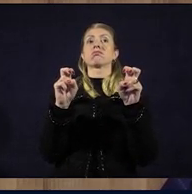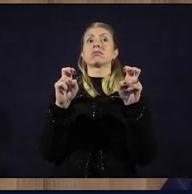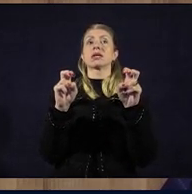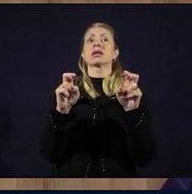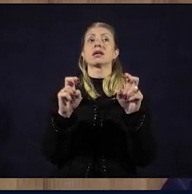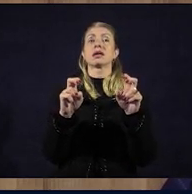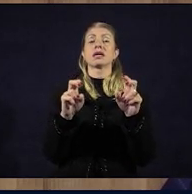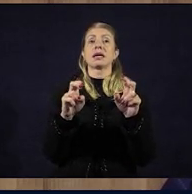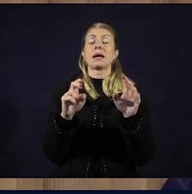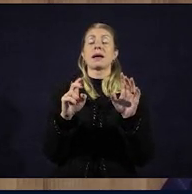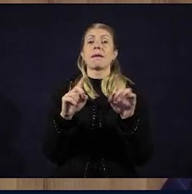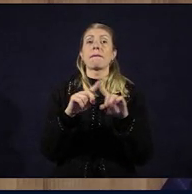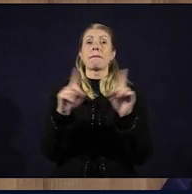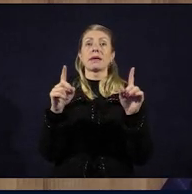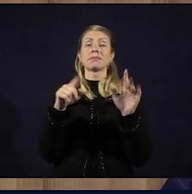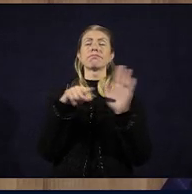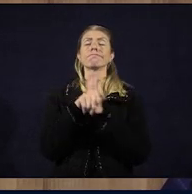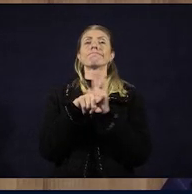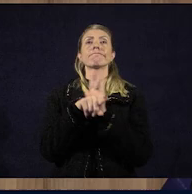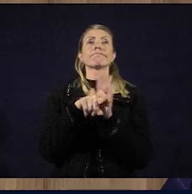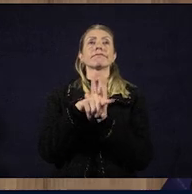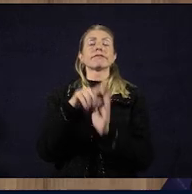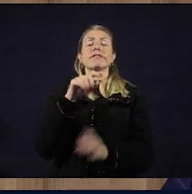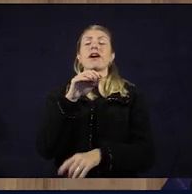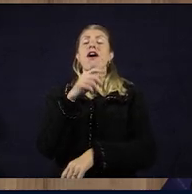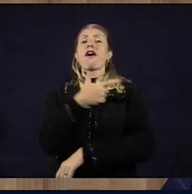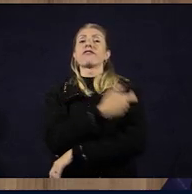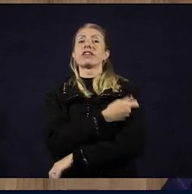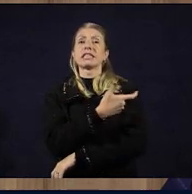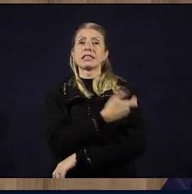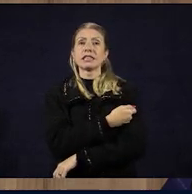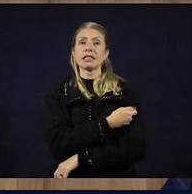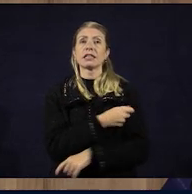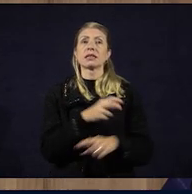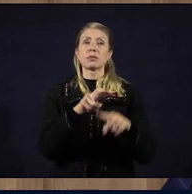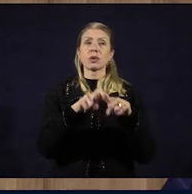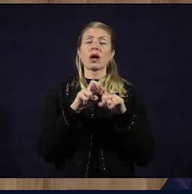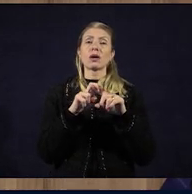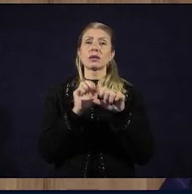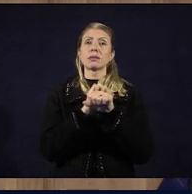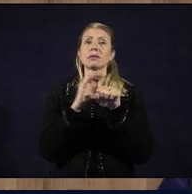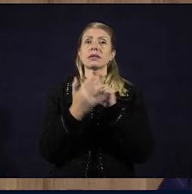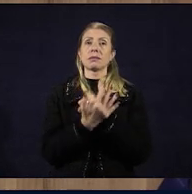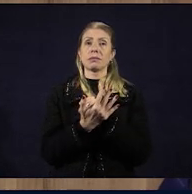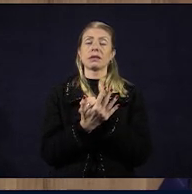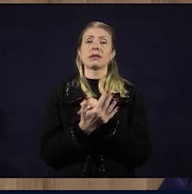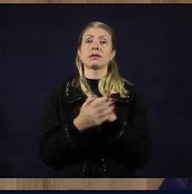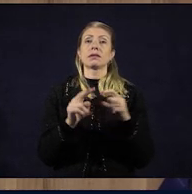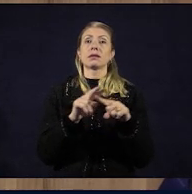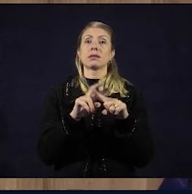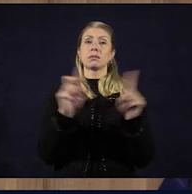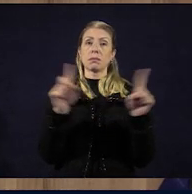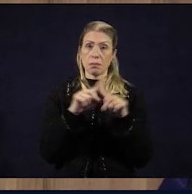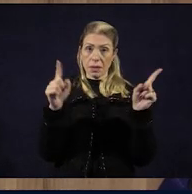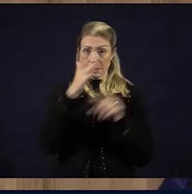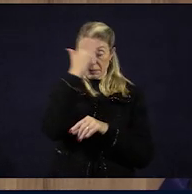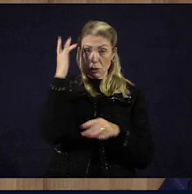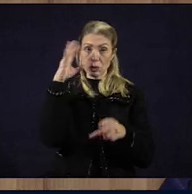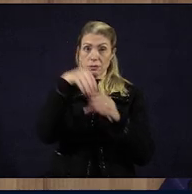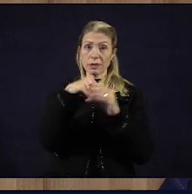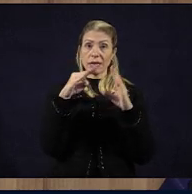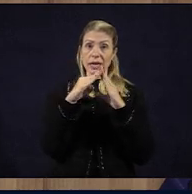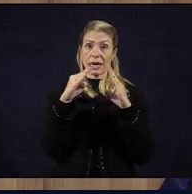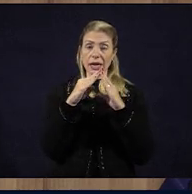ser buscar uma vacina né saída para pandemia e as pessoas ficarem em casa naquele momento